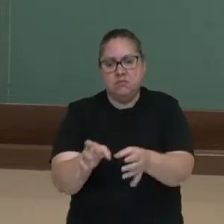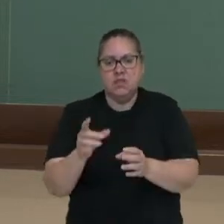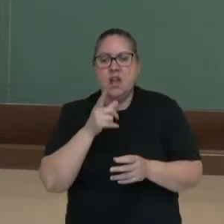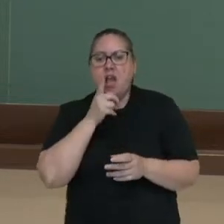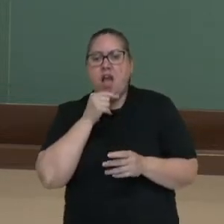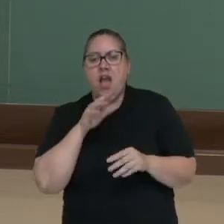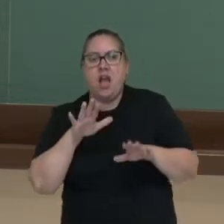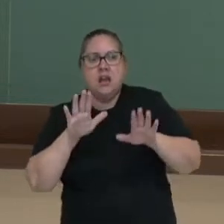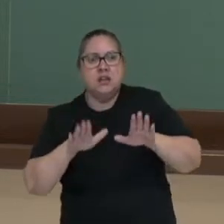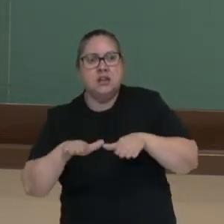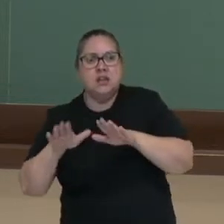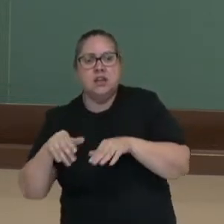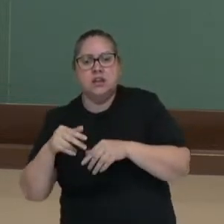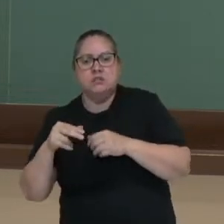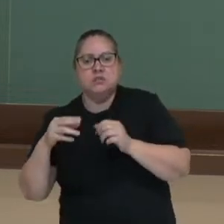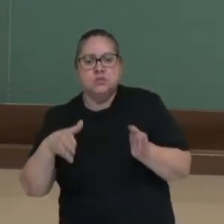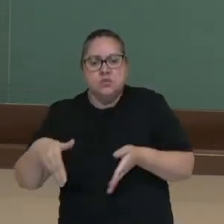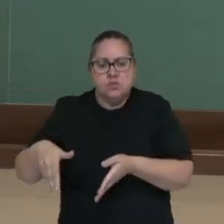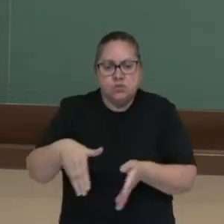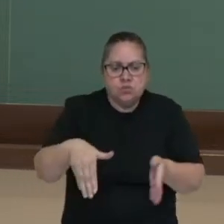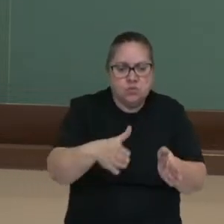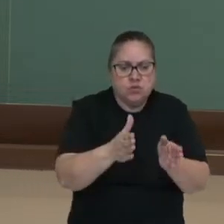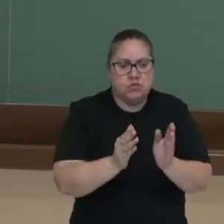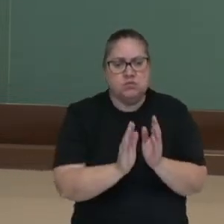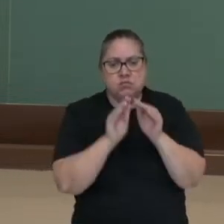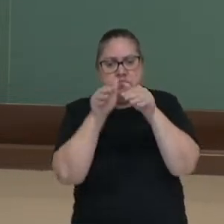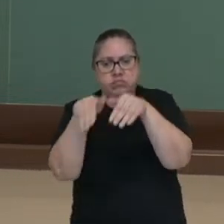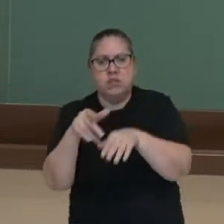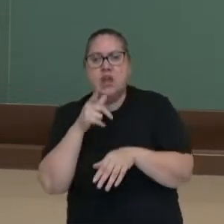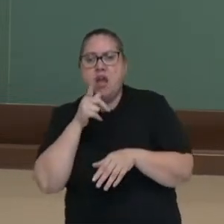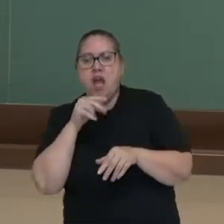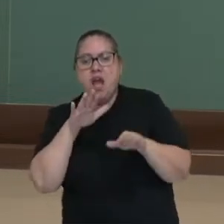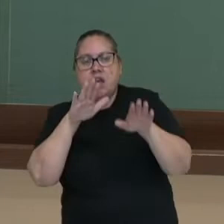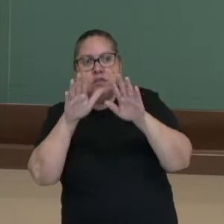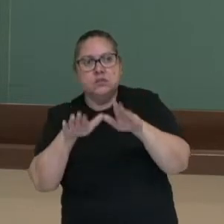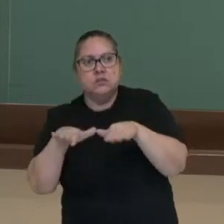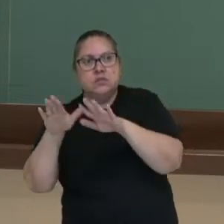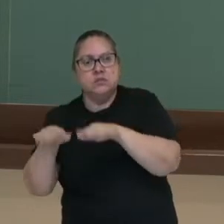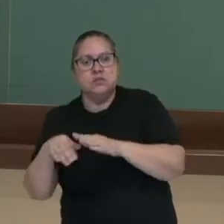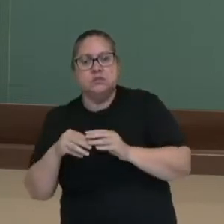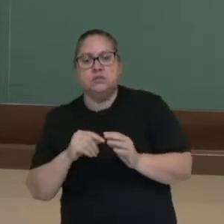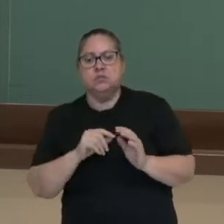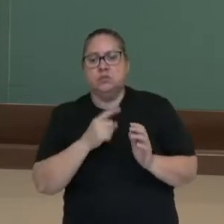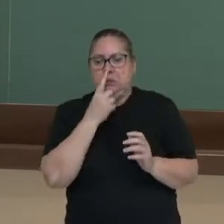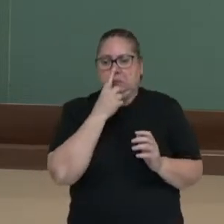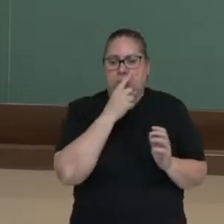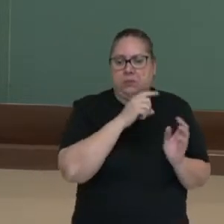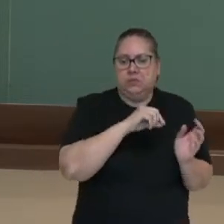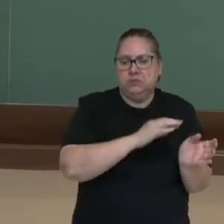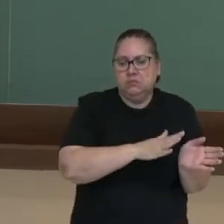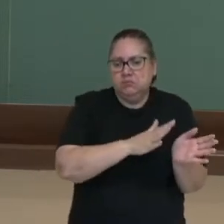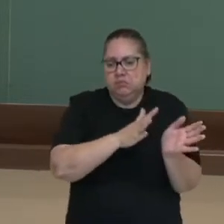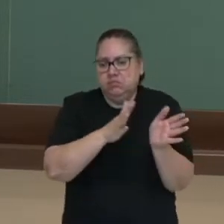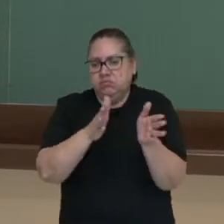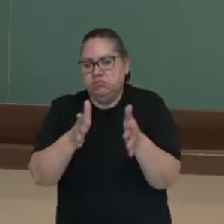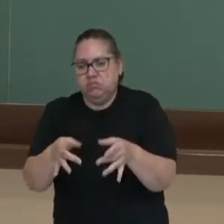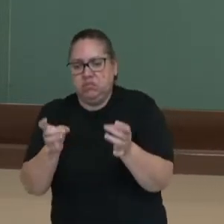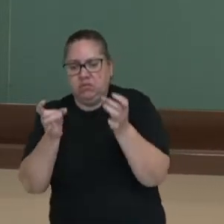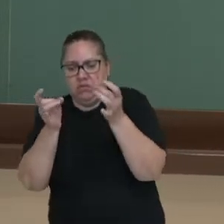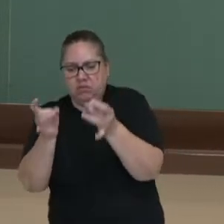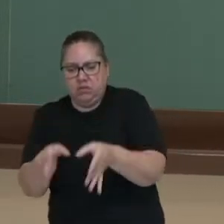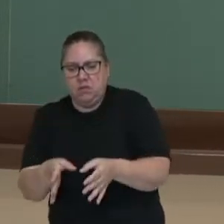que das águas dos rios, por exemplo, que deságua no oceano, vão levar todo esse lixo, vai contaminar,